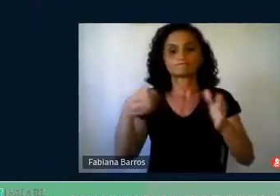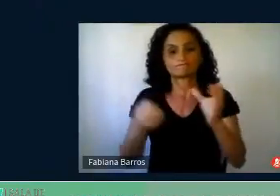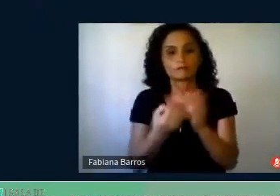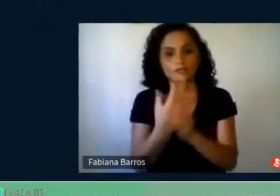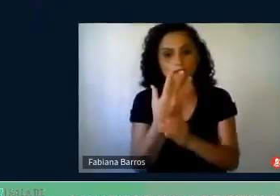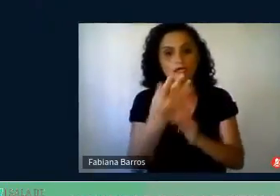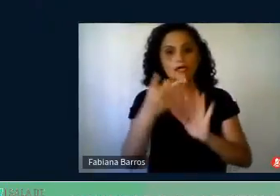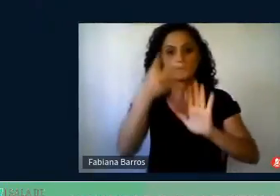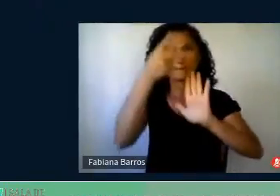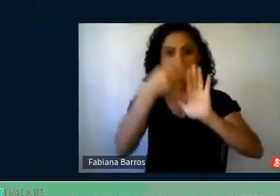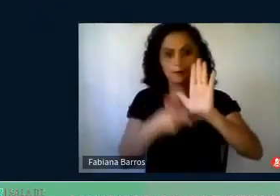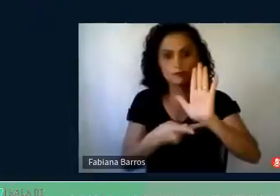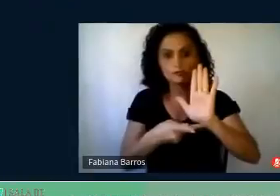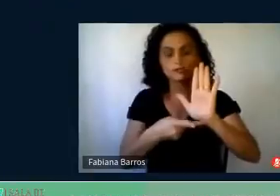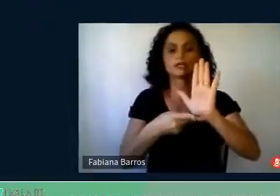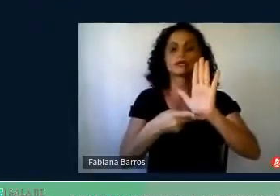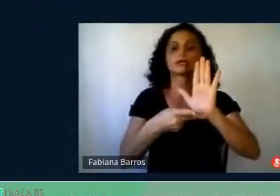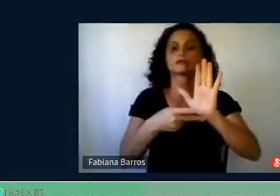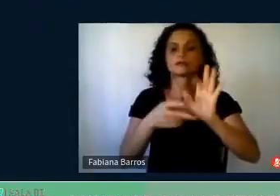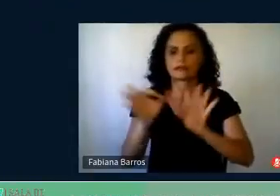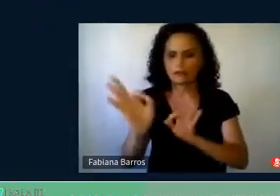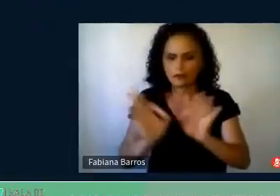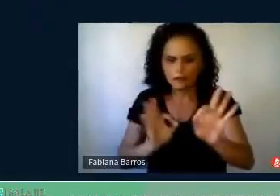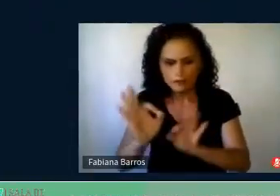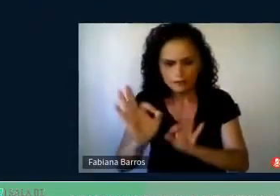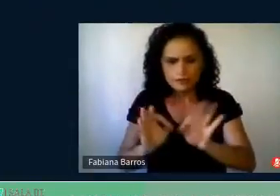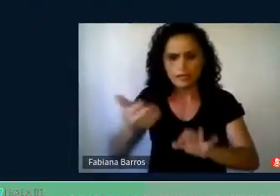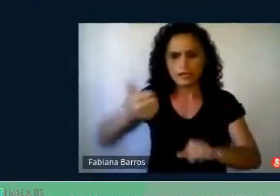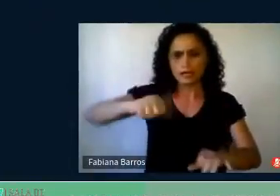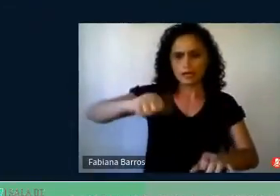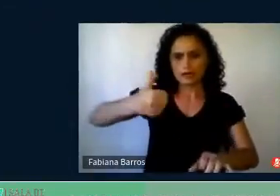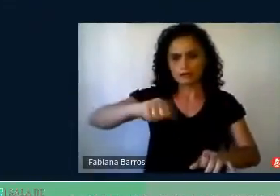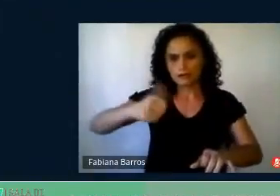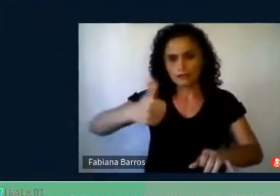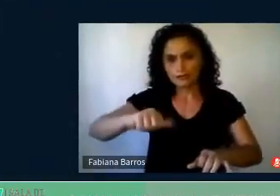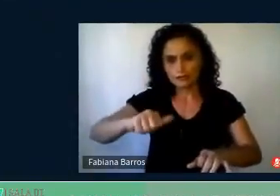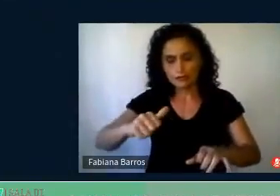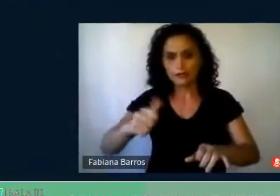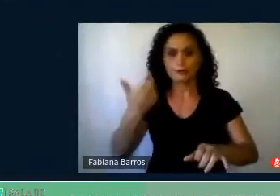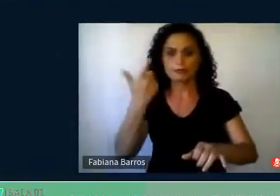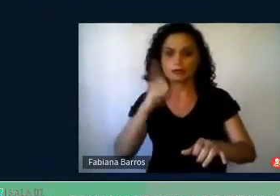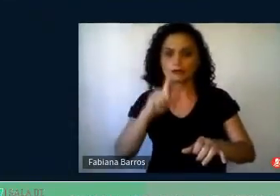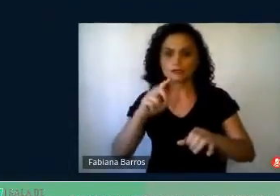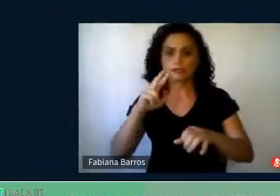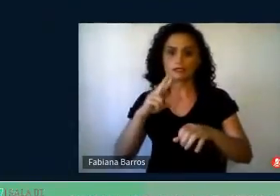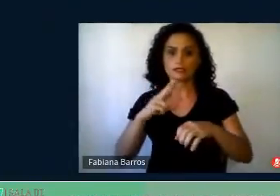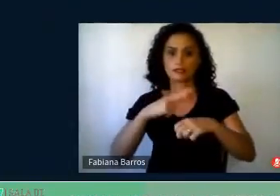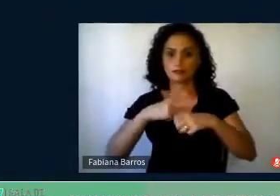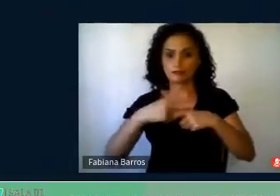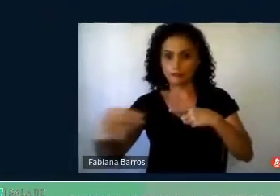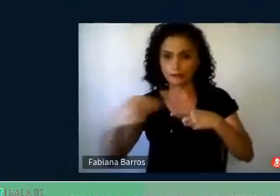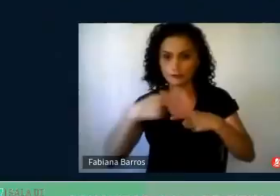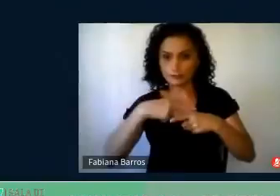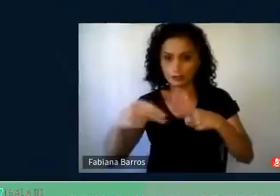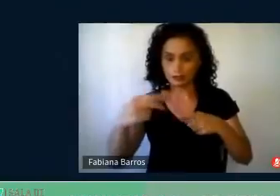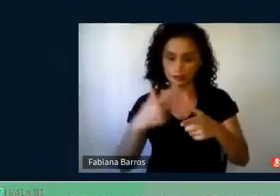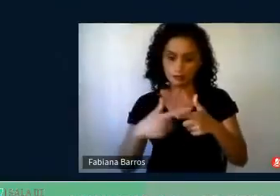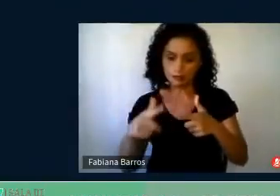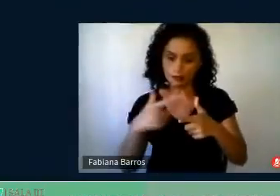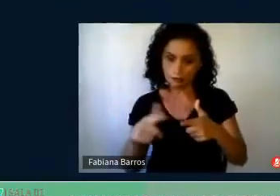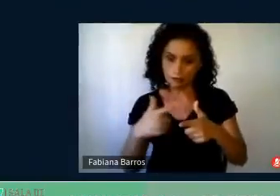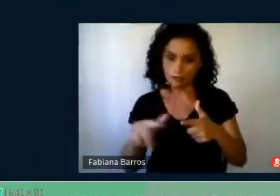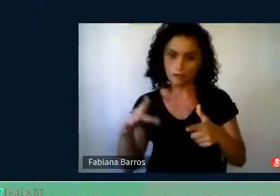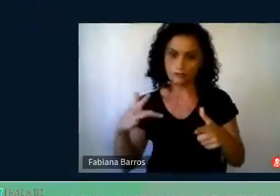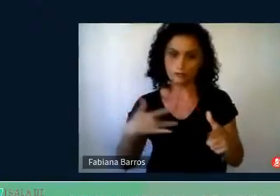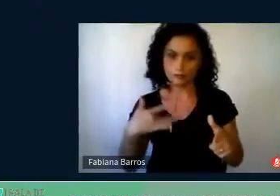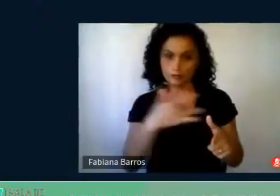de resposta. Então ele garante mais transparência interna, institucional, externa e garante que esse esforço esteja coordenado, todos remando